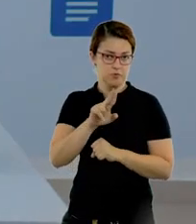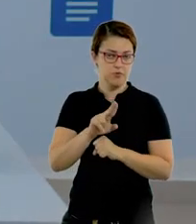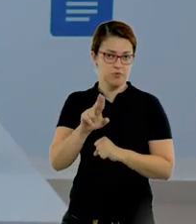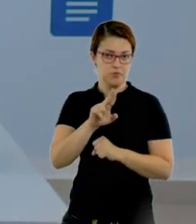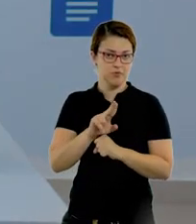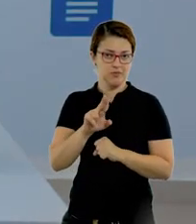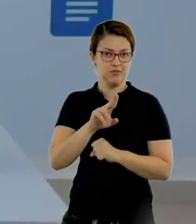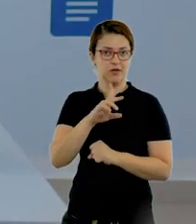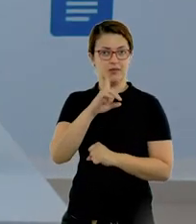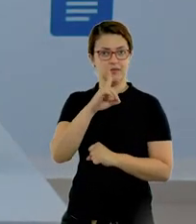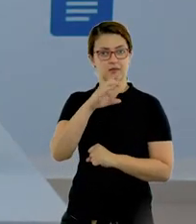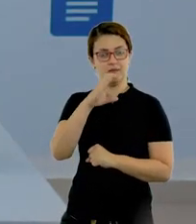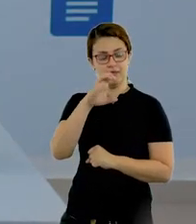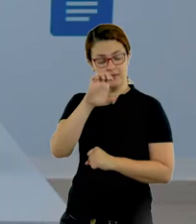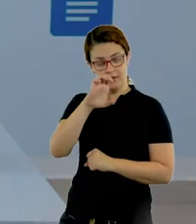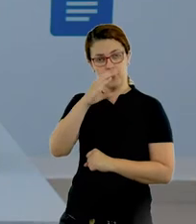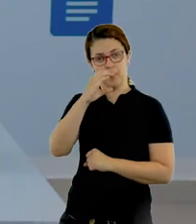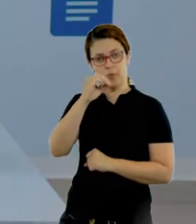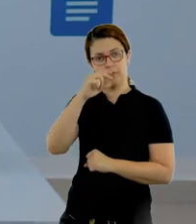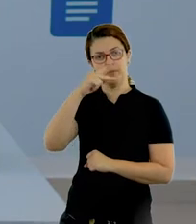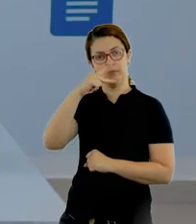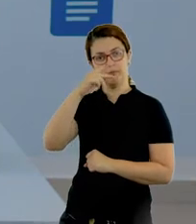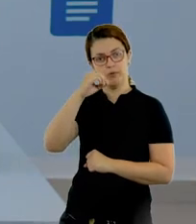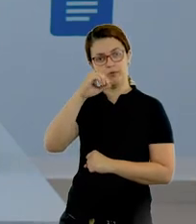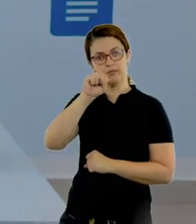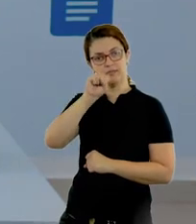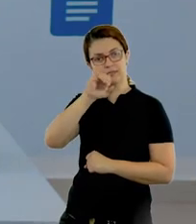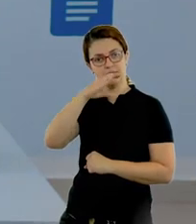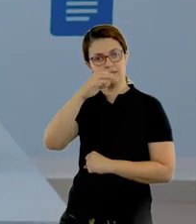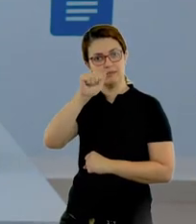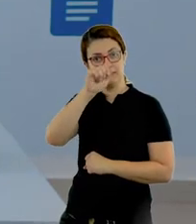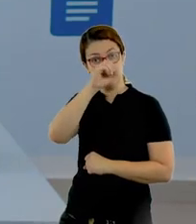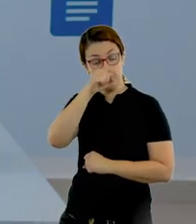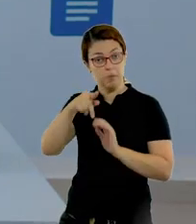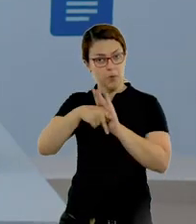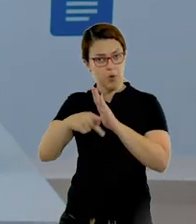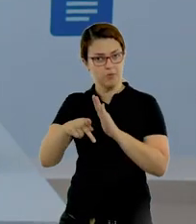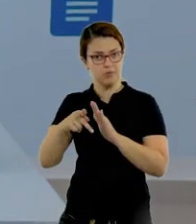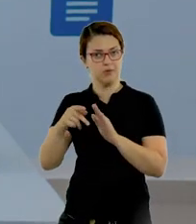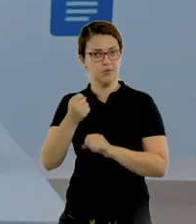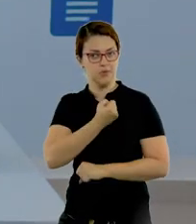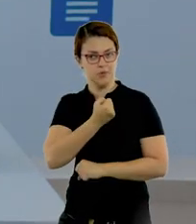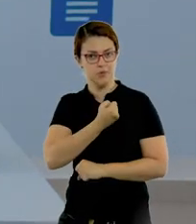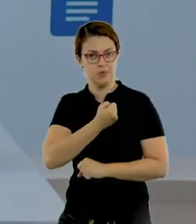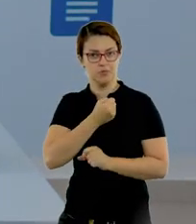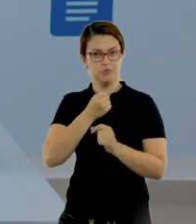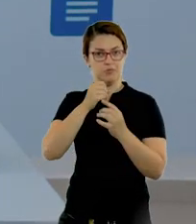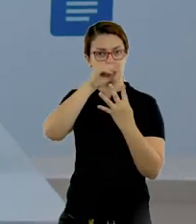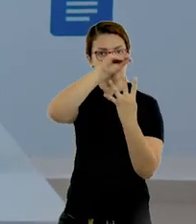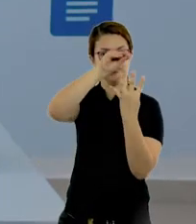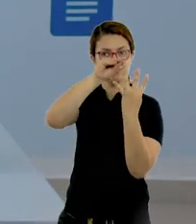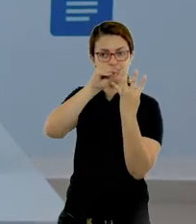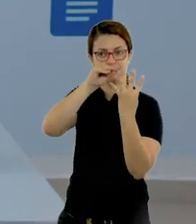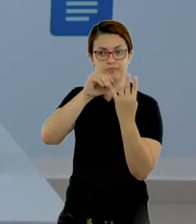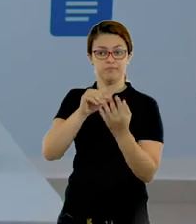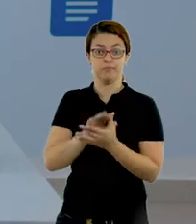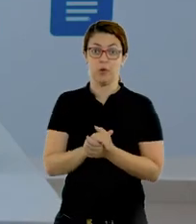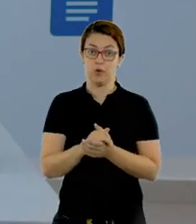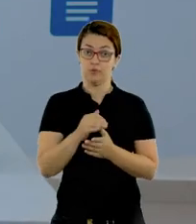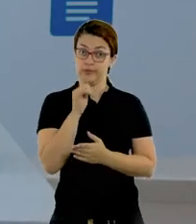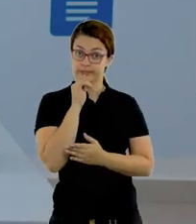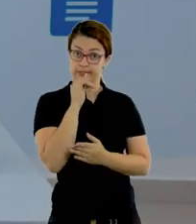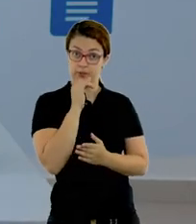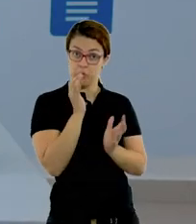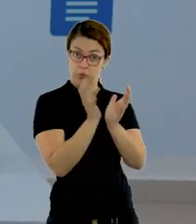números quanto o cálculo mental. Eu trouxe aqui impresso, mas você vai registrar no caderno,